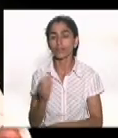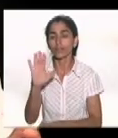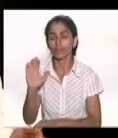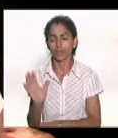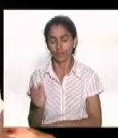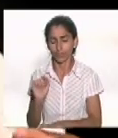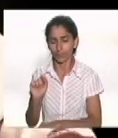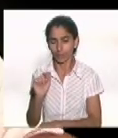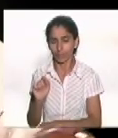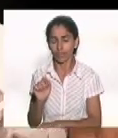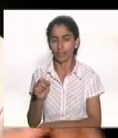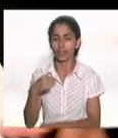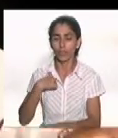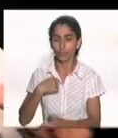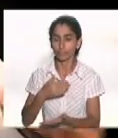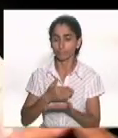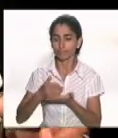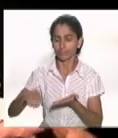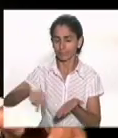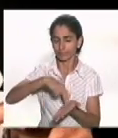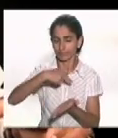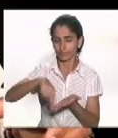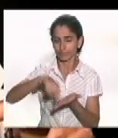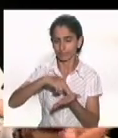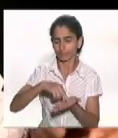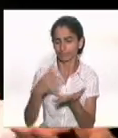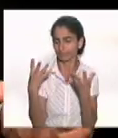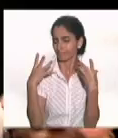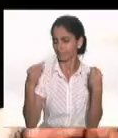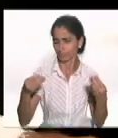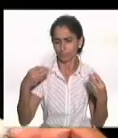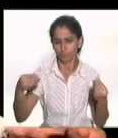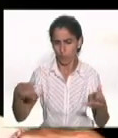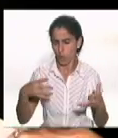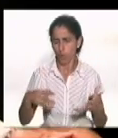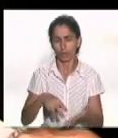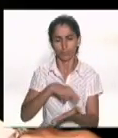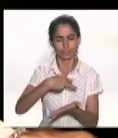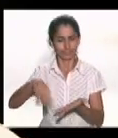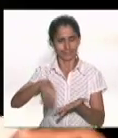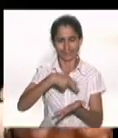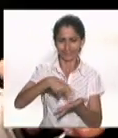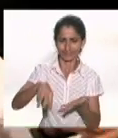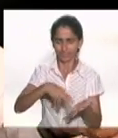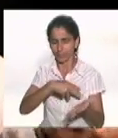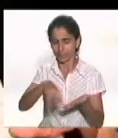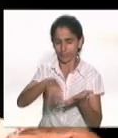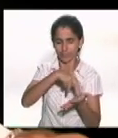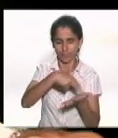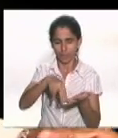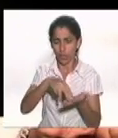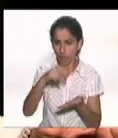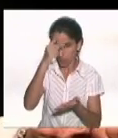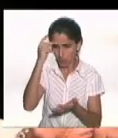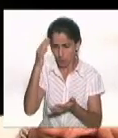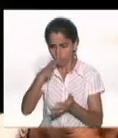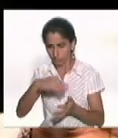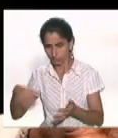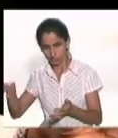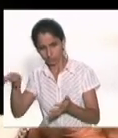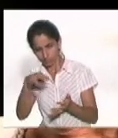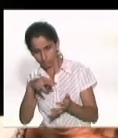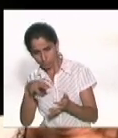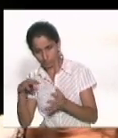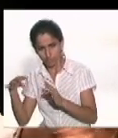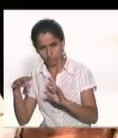acontecia? Eu comecei a dançar ali muito, muito, dançando muito. O pessoal